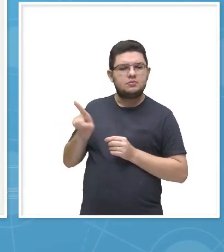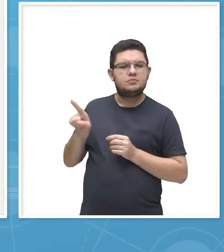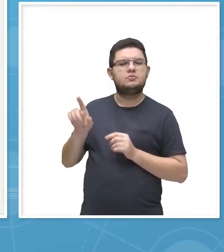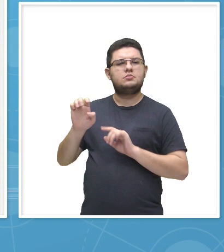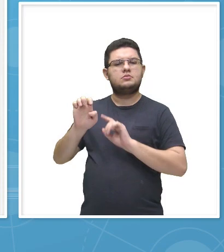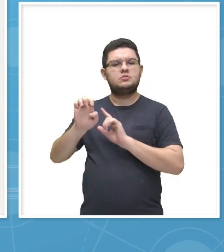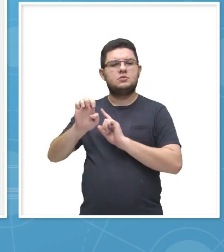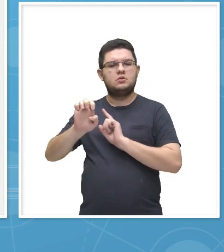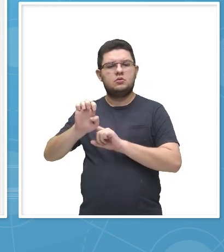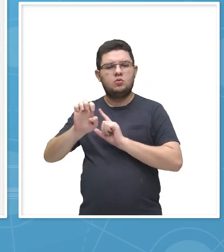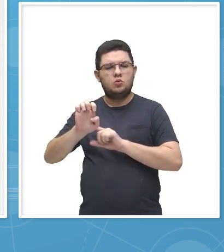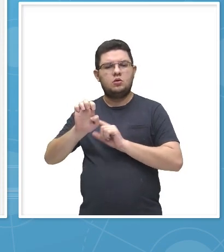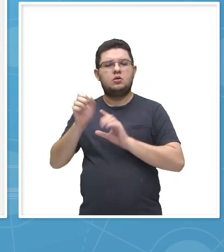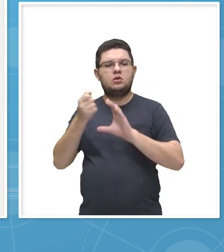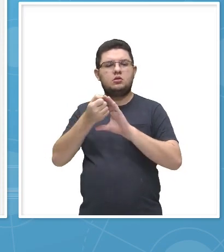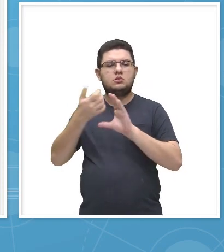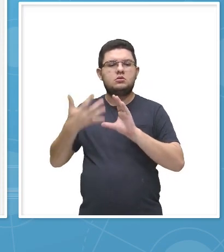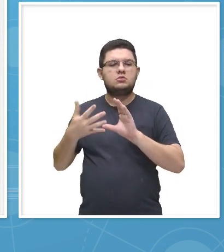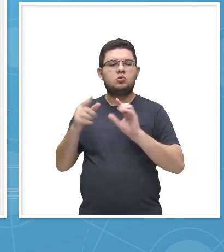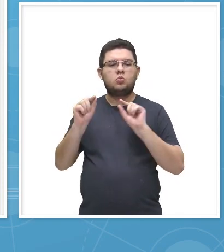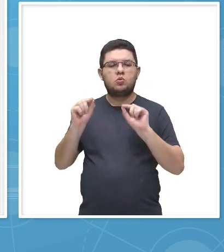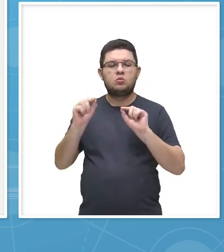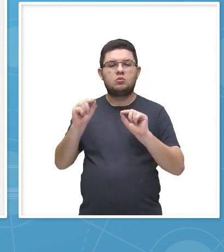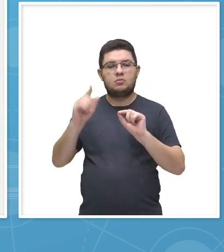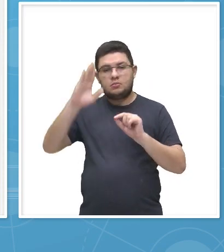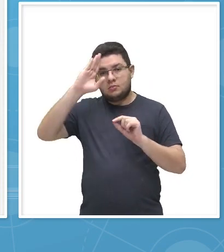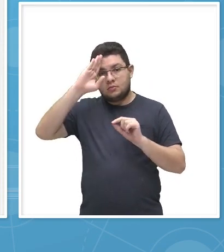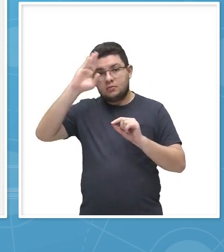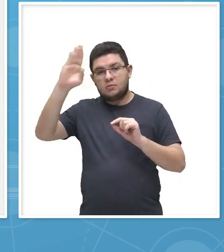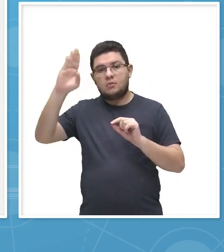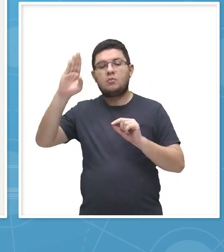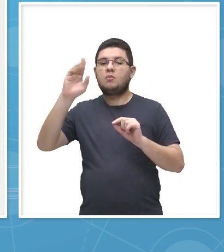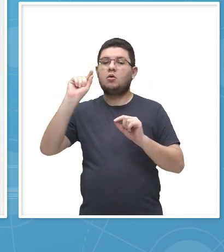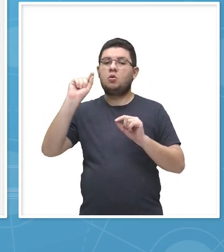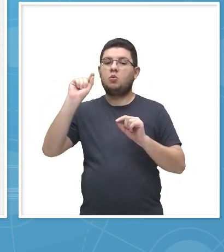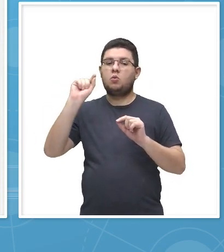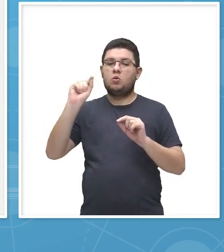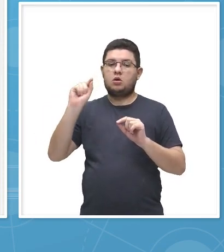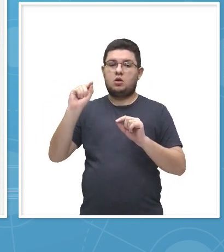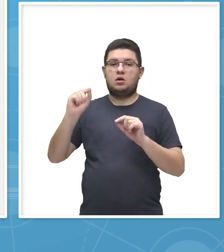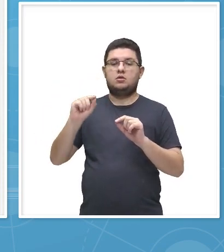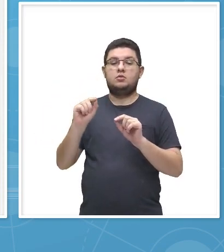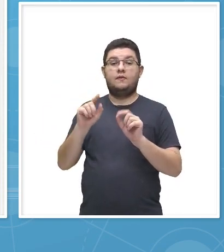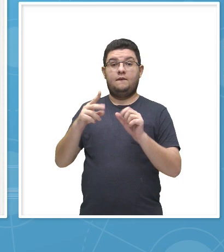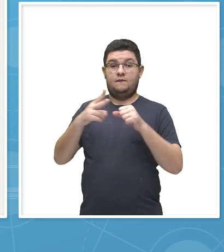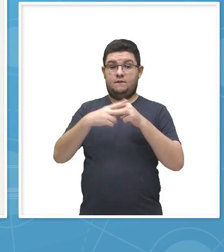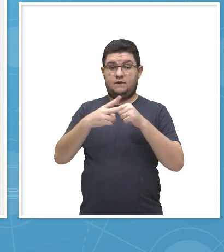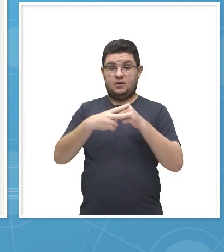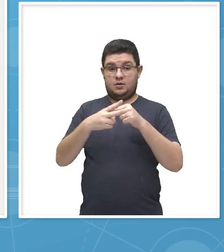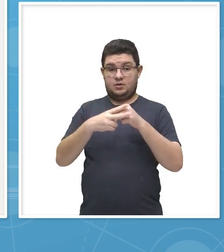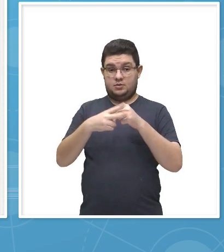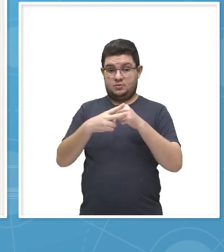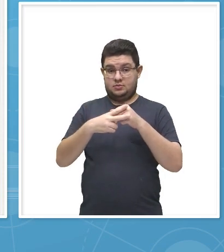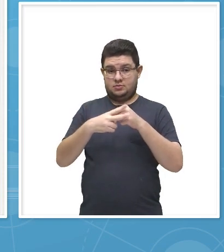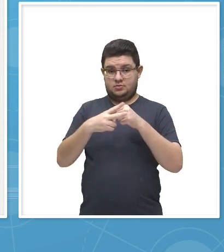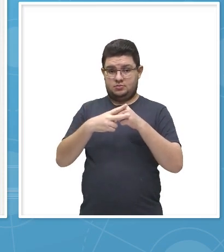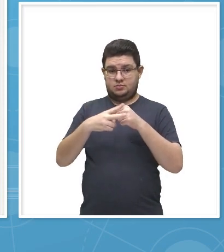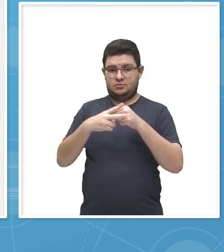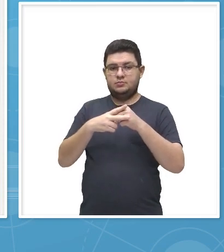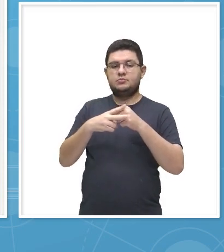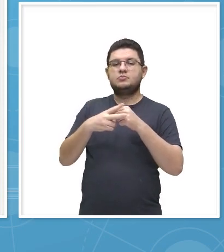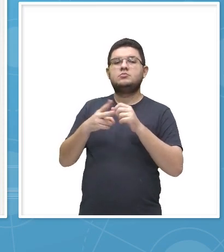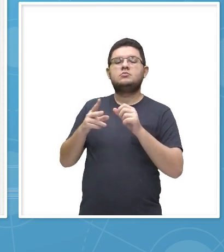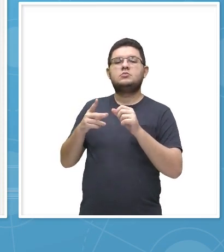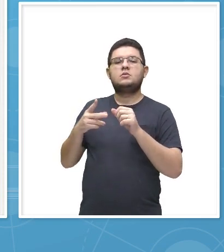é a característica principal do Diário da 3ª pessoa do singular é adiciona preposições de tempo